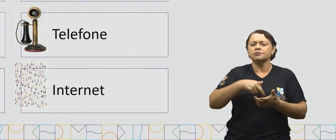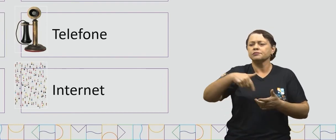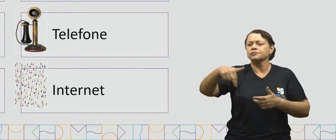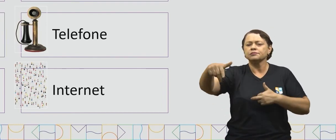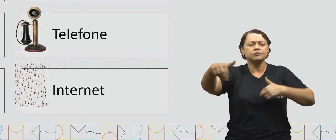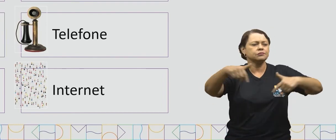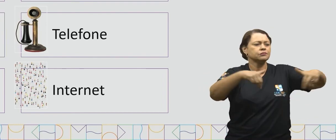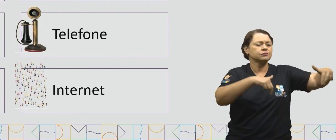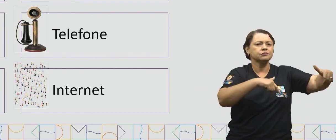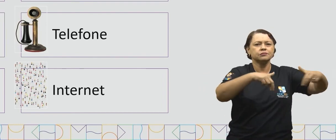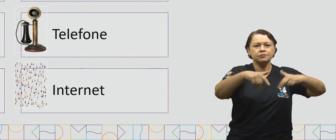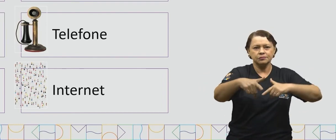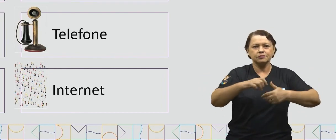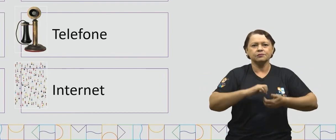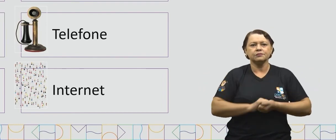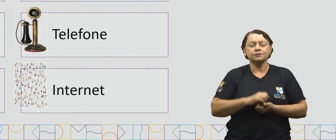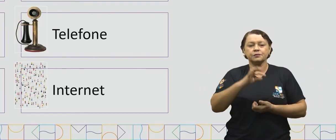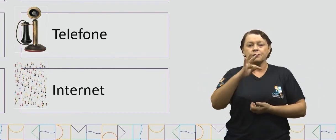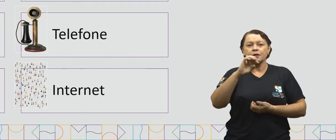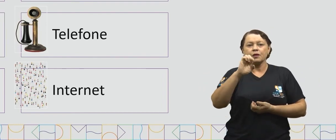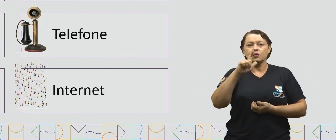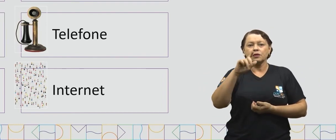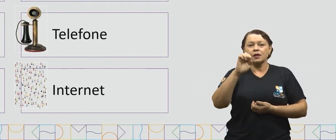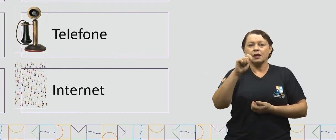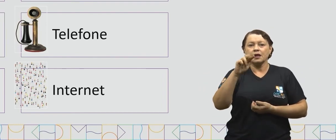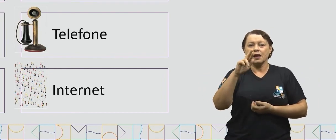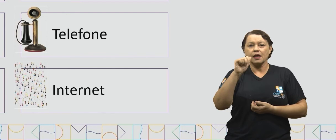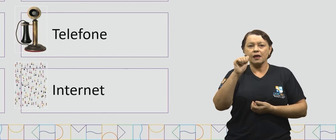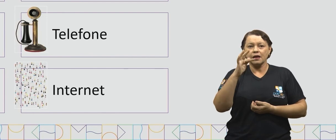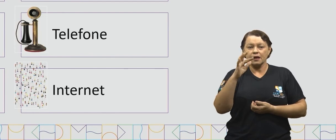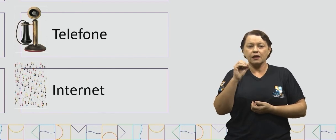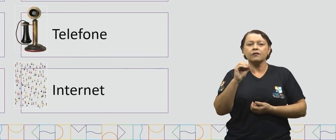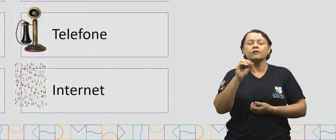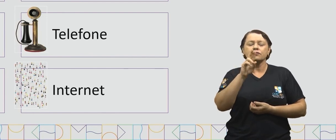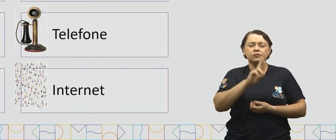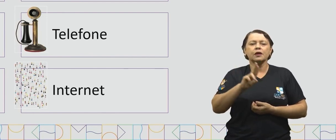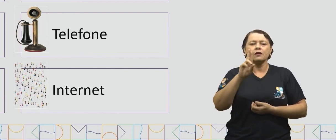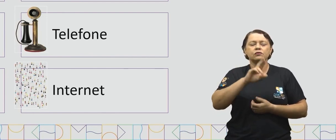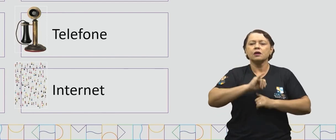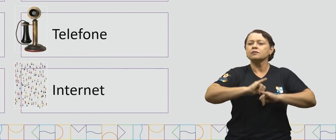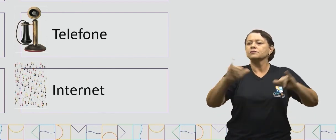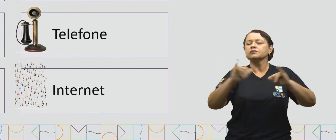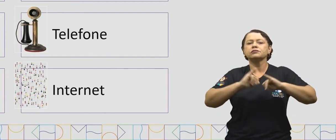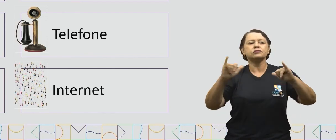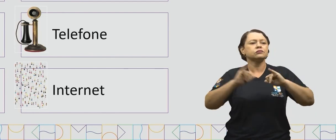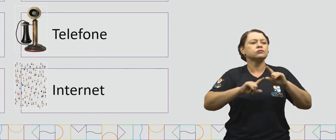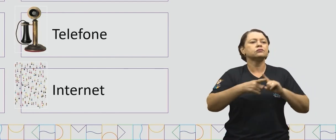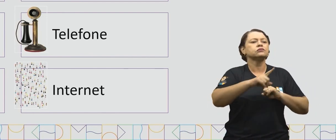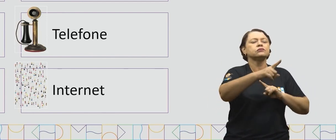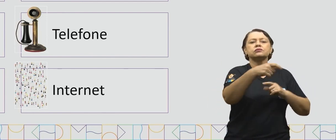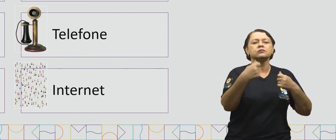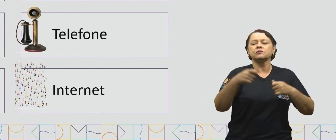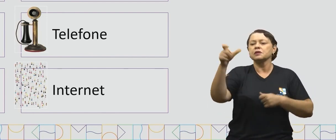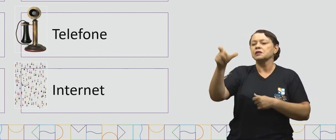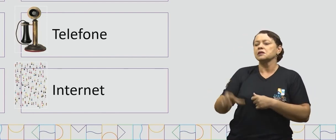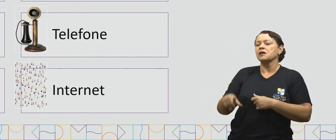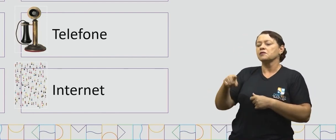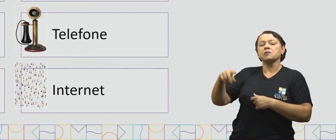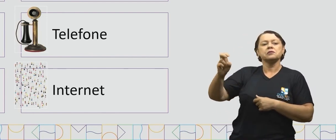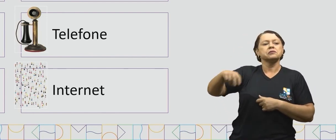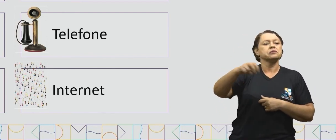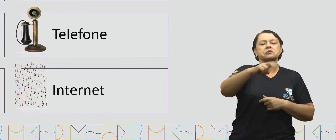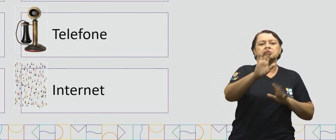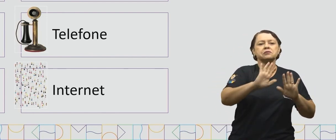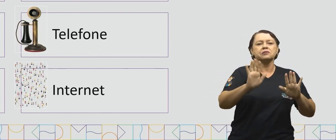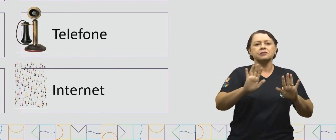O telégrafo foi uma forma de levar mensagens a longas distâncias, sem necessidade de um mensageiro ir